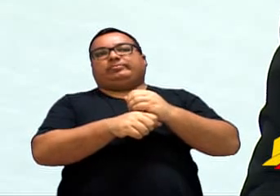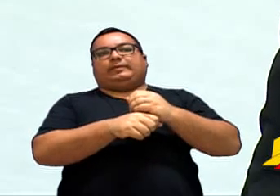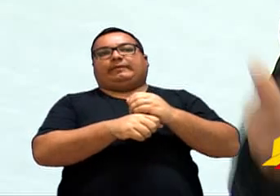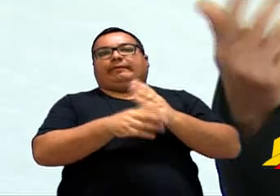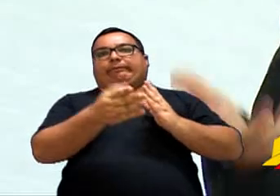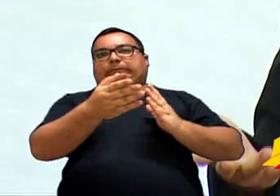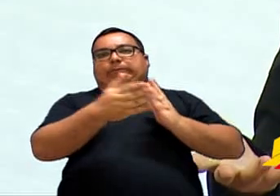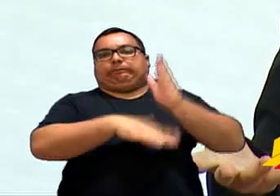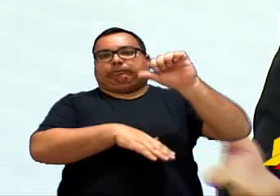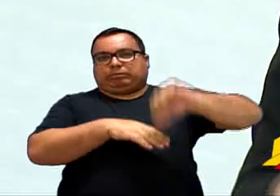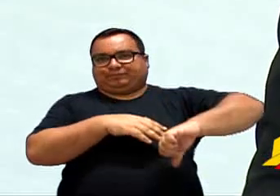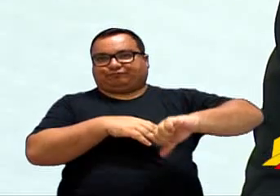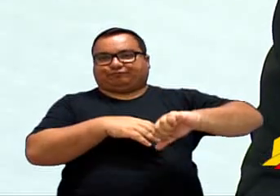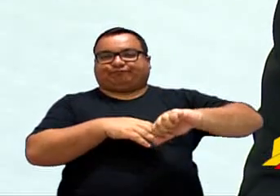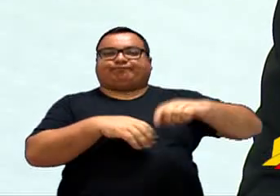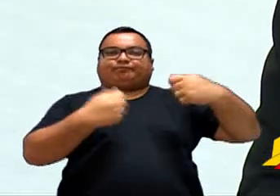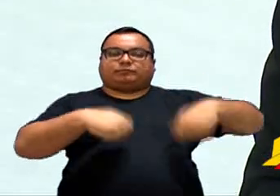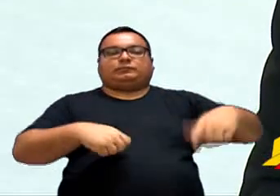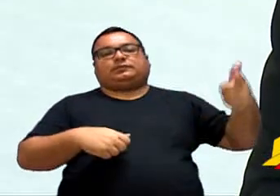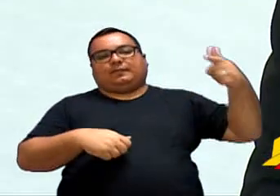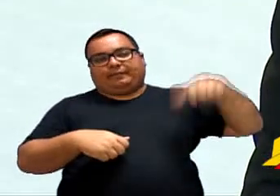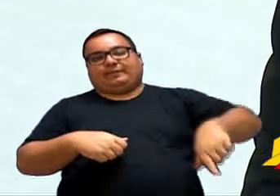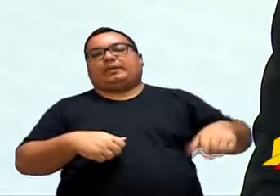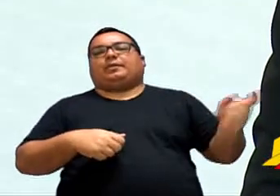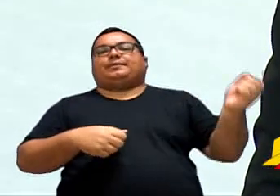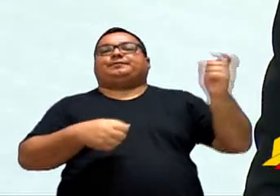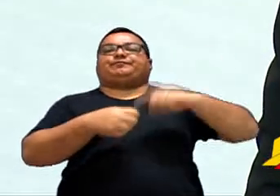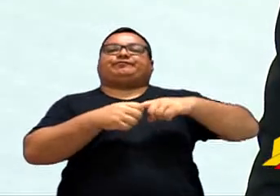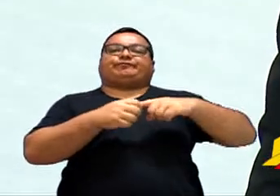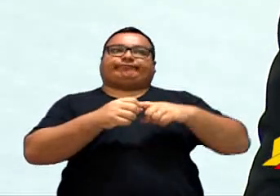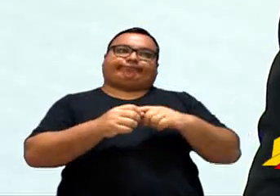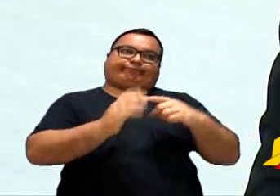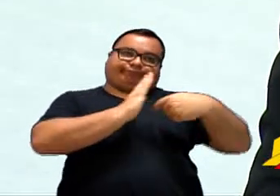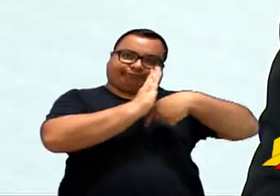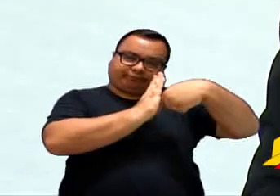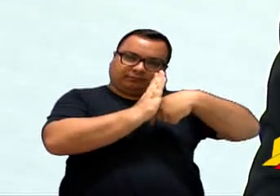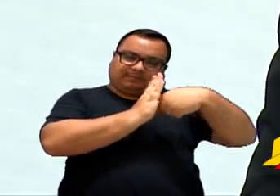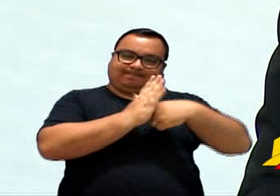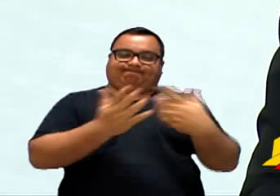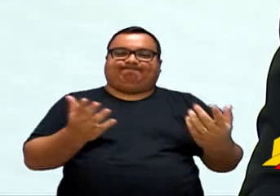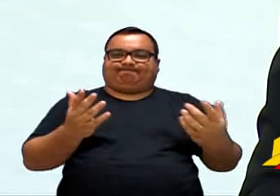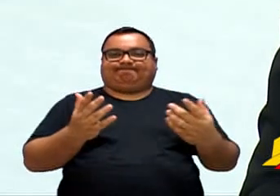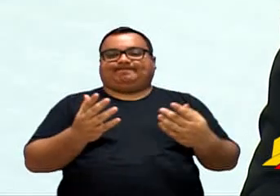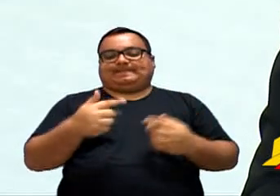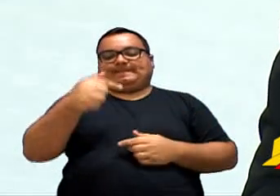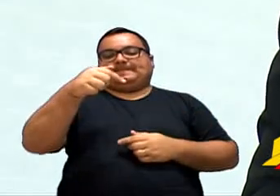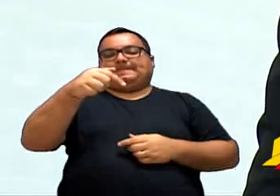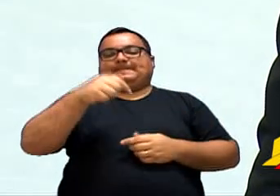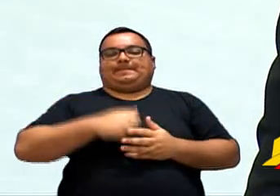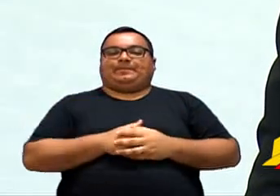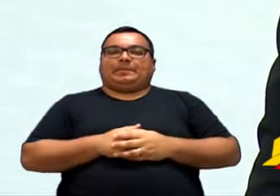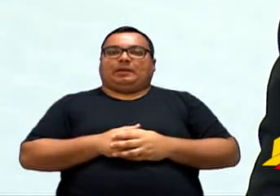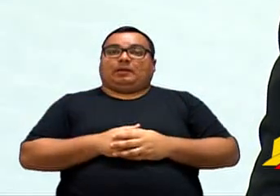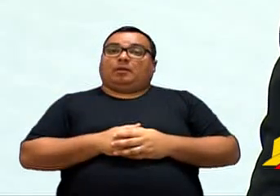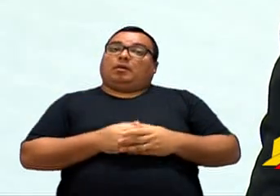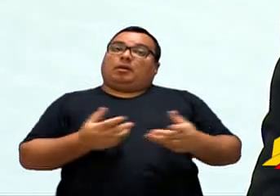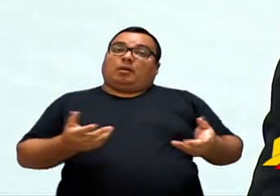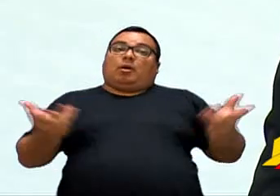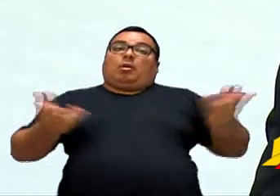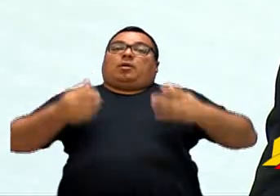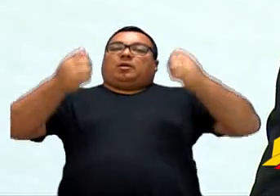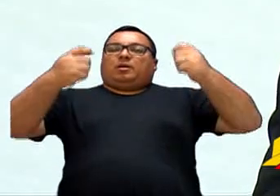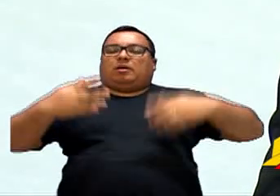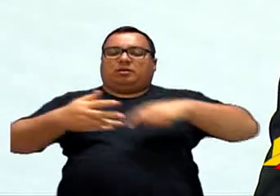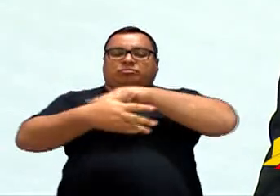que eu trago para esse plenário é uma dificuldade encontrada por diversas mulheres que aguardam para fazer a